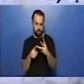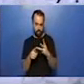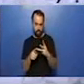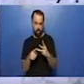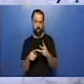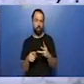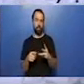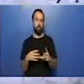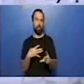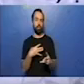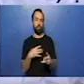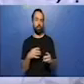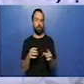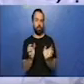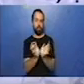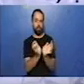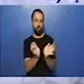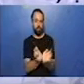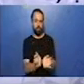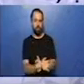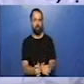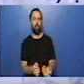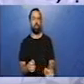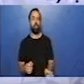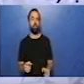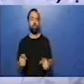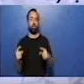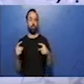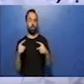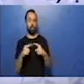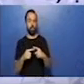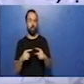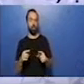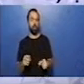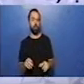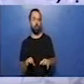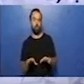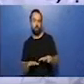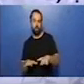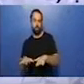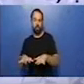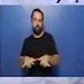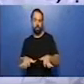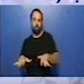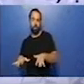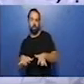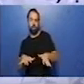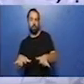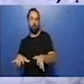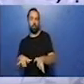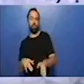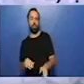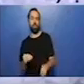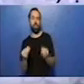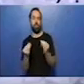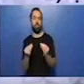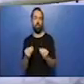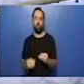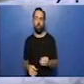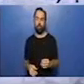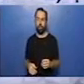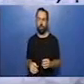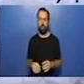forma na qual eles se locomovem, se deslocam. Alguns se locomovem por meio de pseudópodes, que são seres